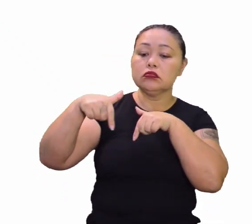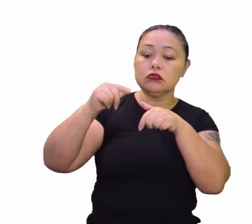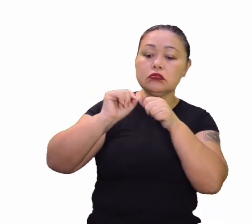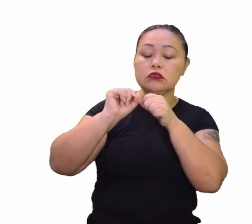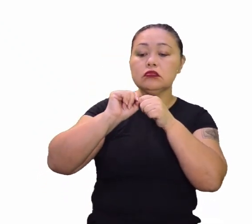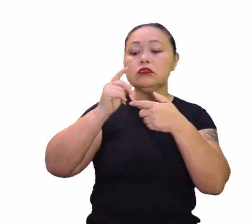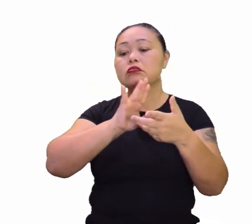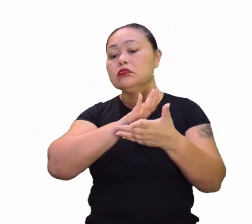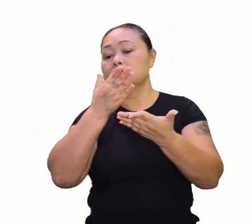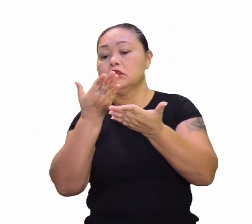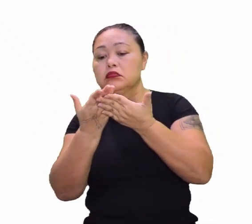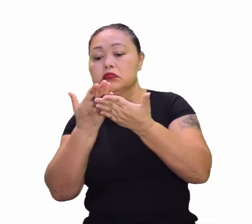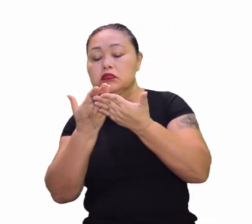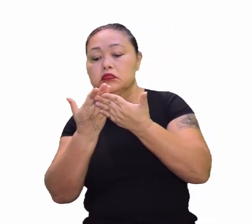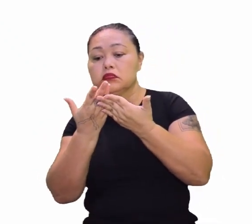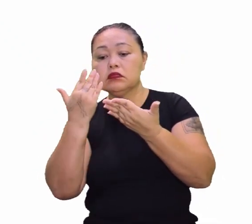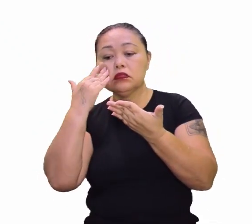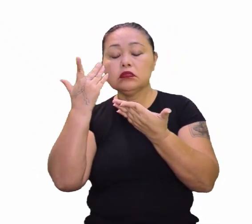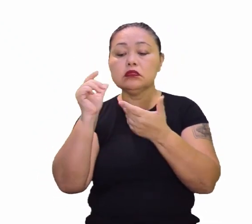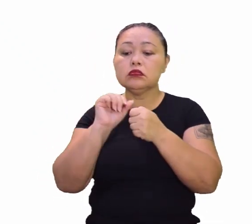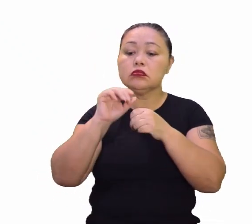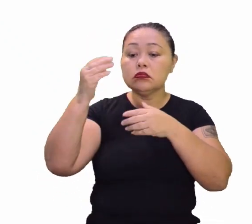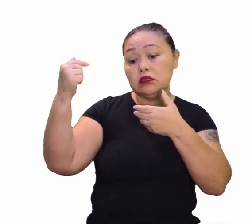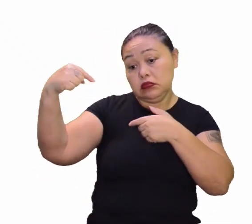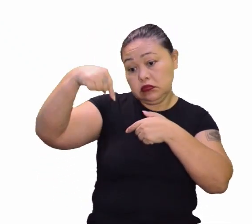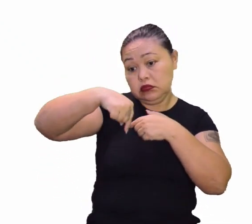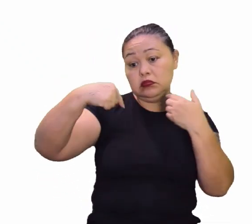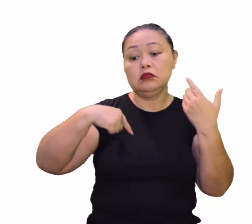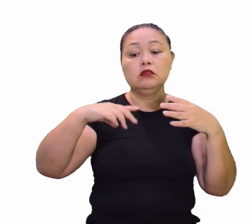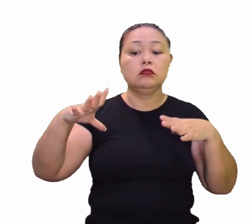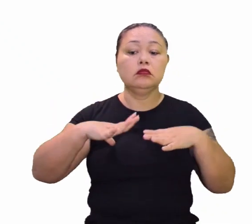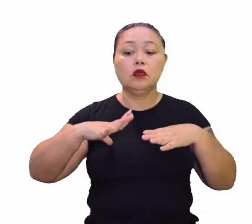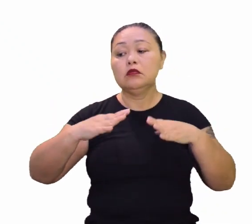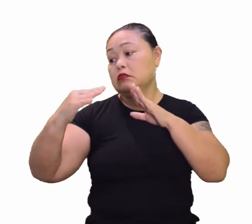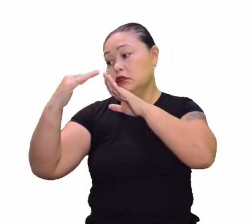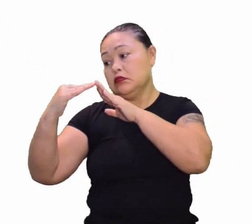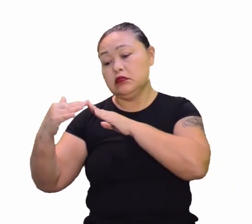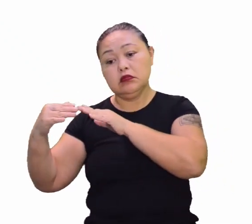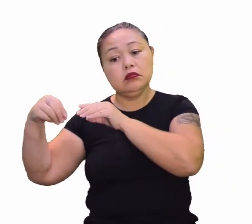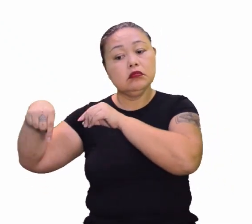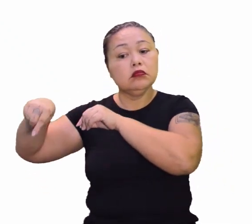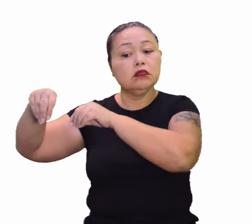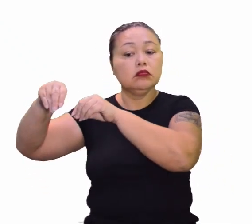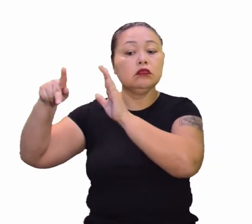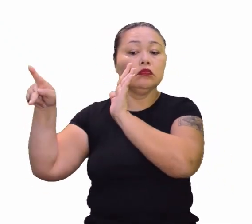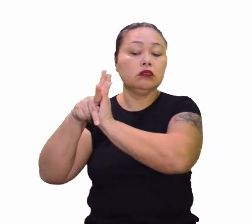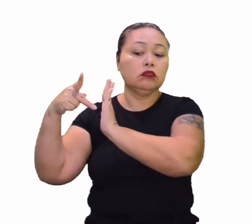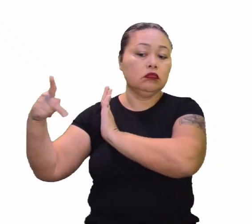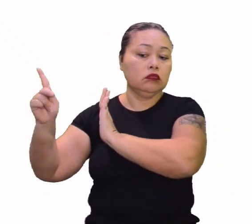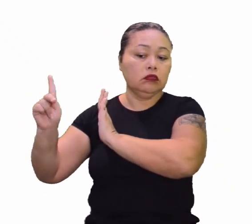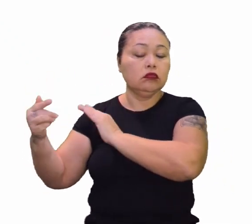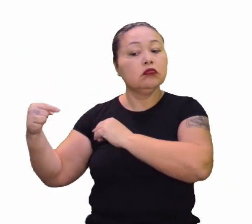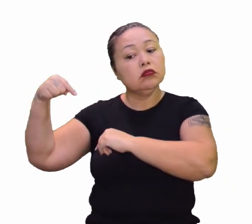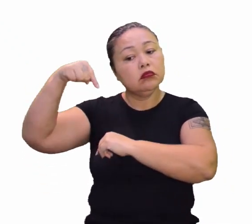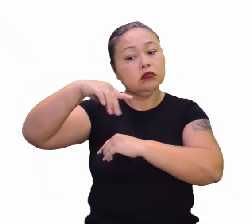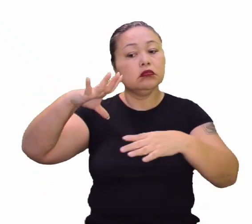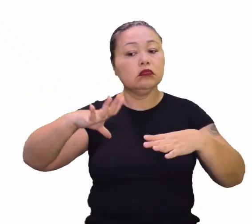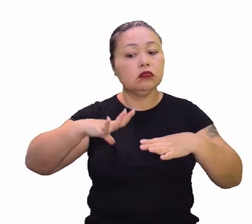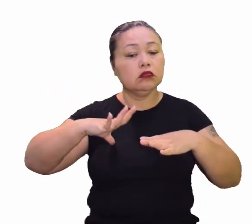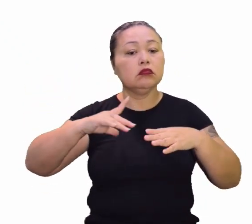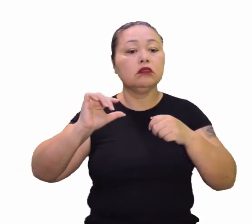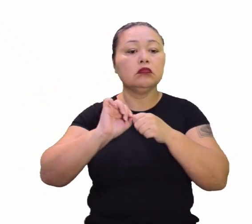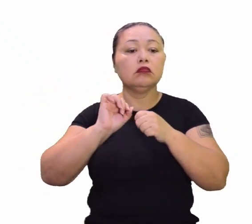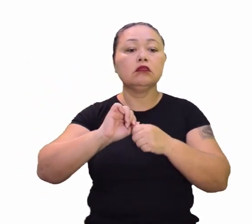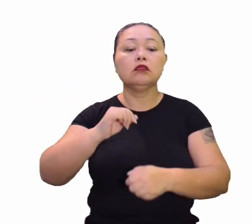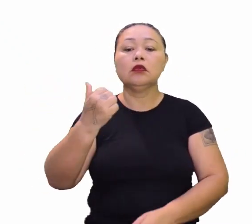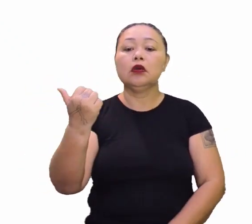estão especializando, estão trabalhando muitas das vezes na cidade, já não moram mais nas terras indígenas. E existe hoje aproximadamente